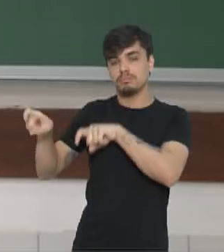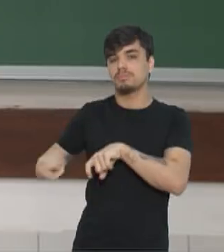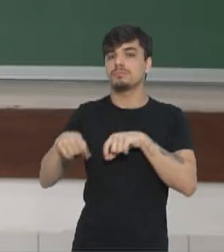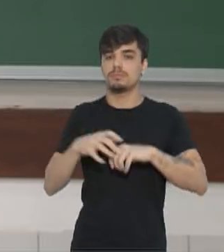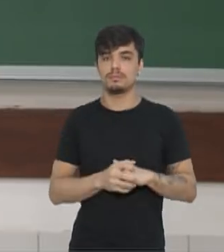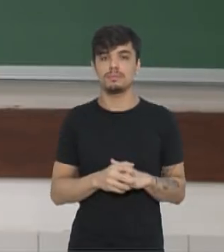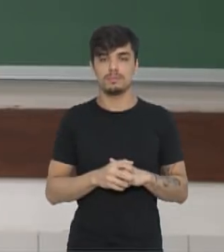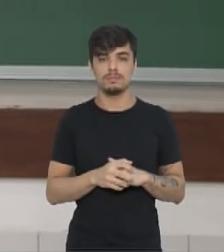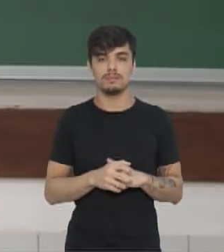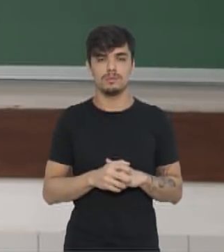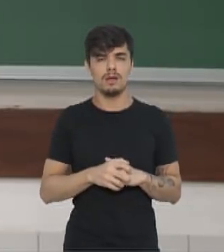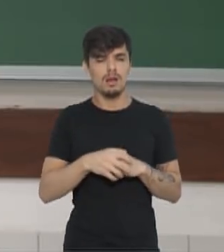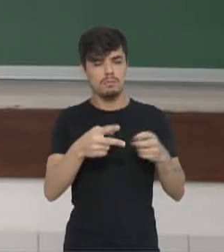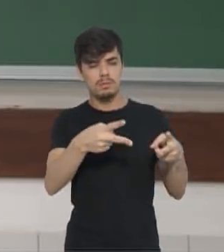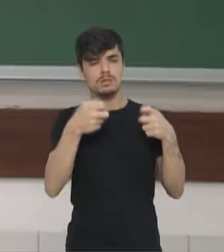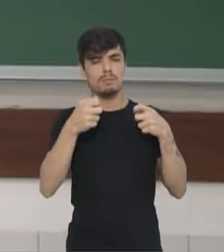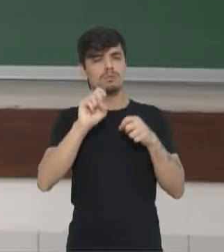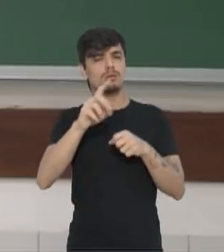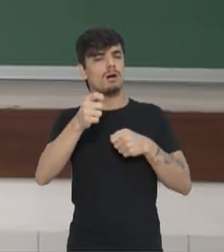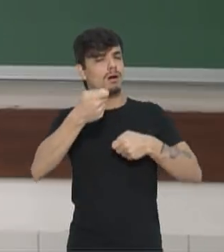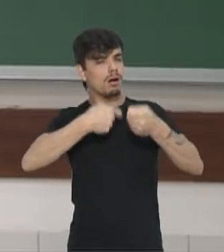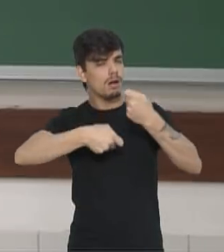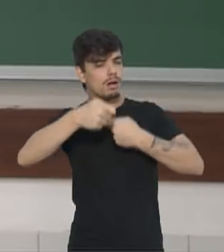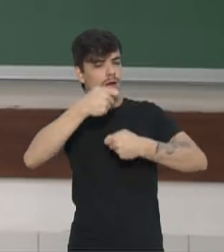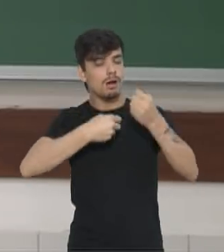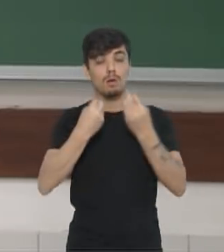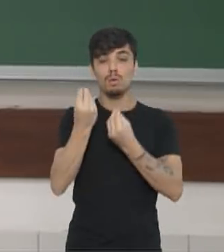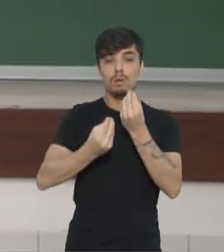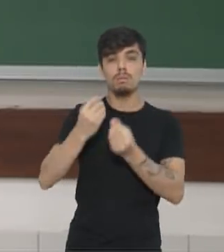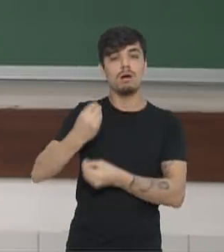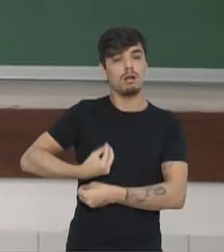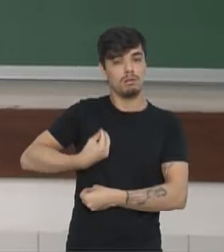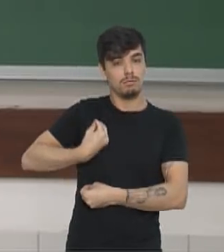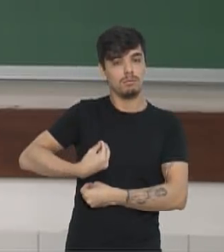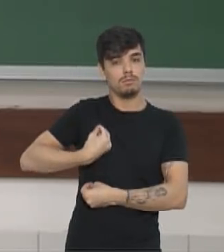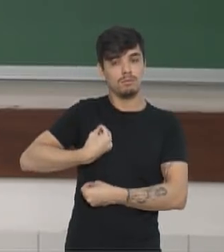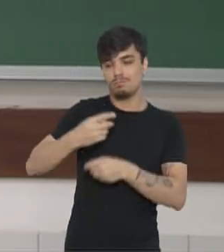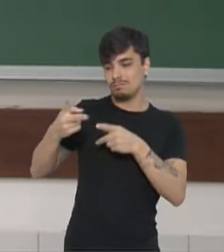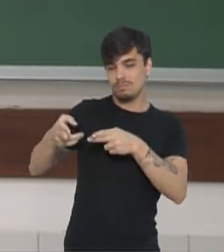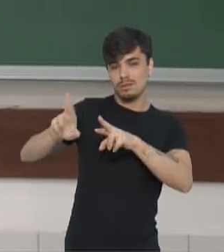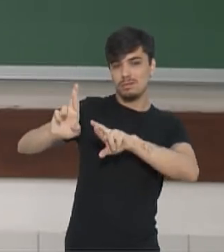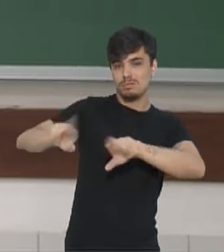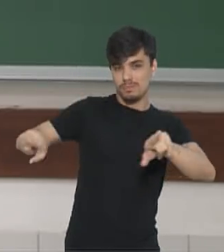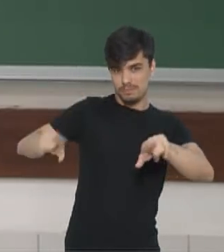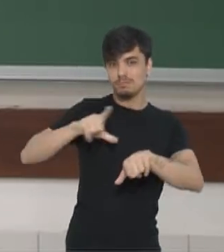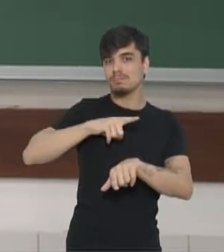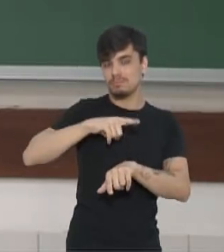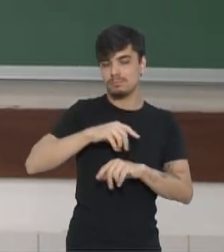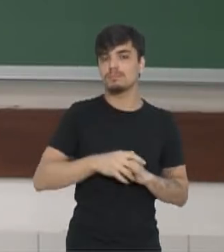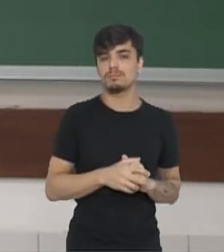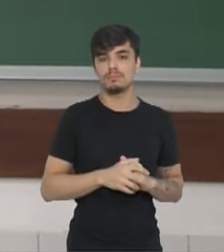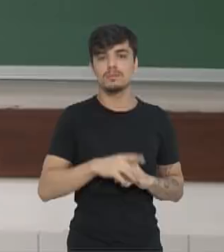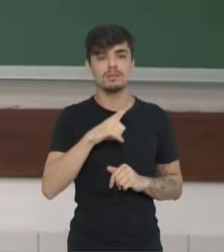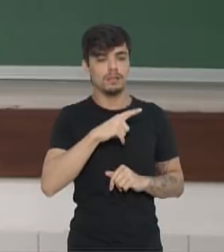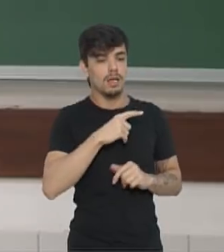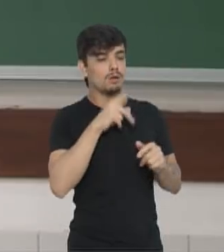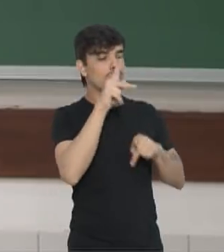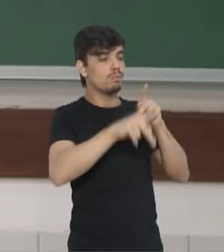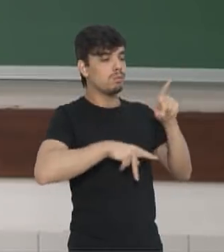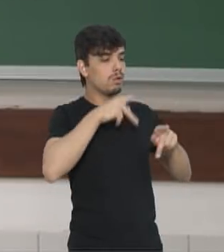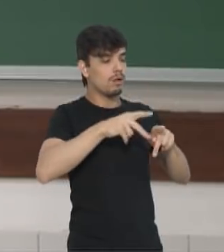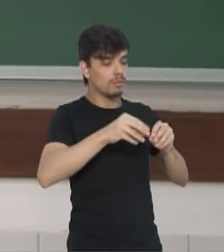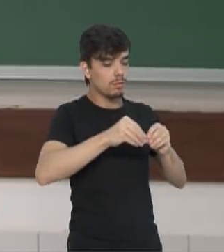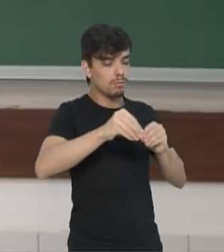só no aspecto econômico, na maneira que eles não viviam da mesma maneira. Você tinha povos que eram nômades, povos que